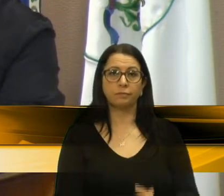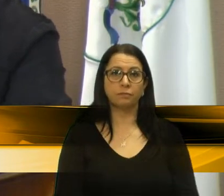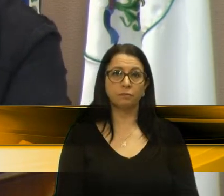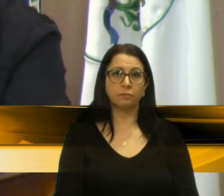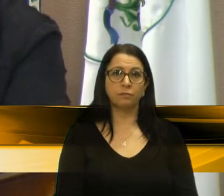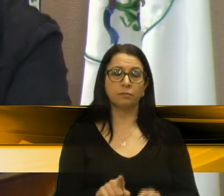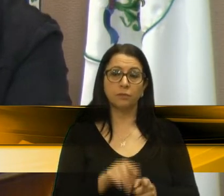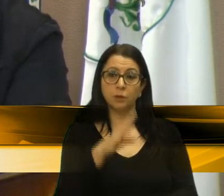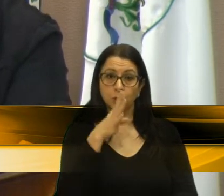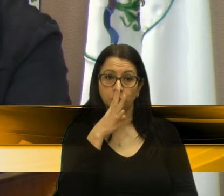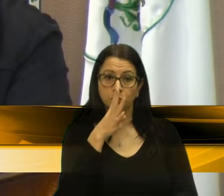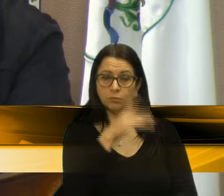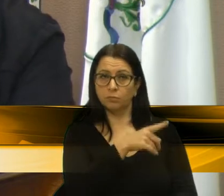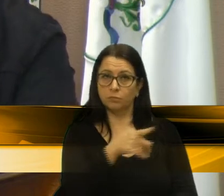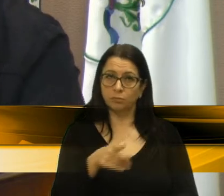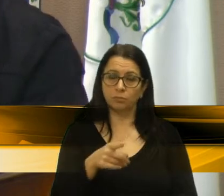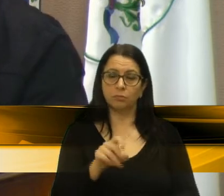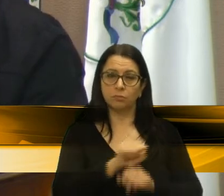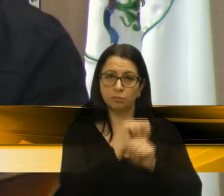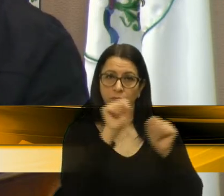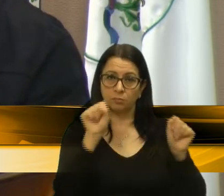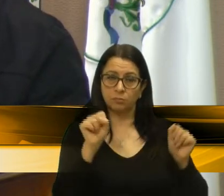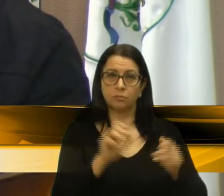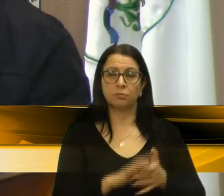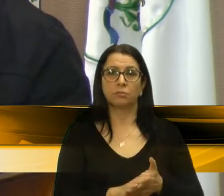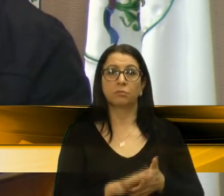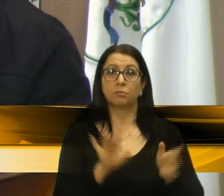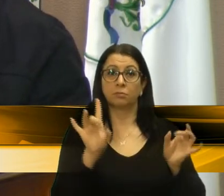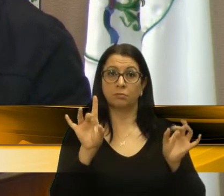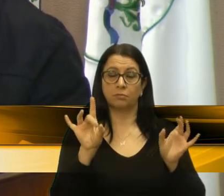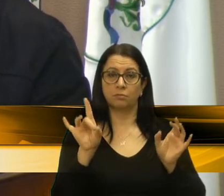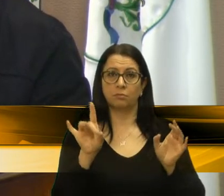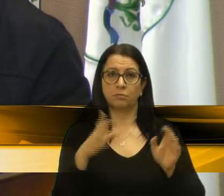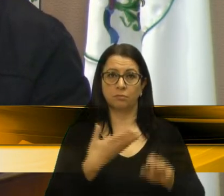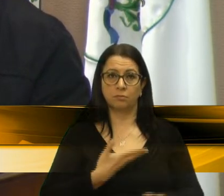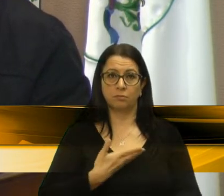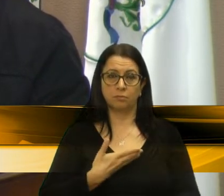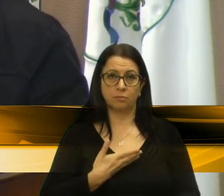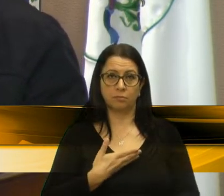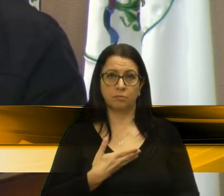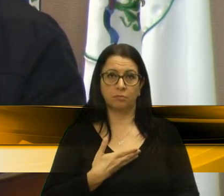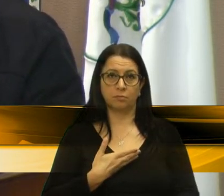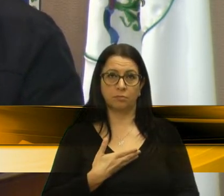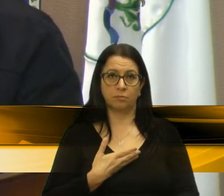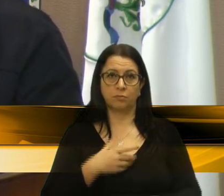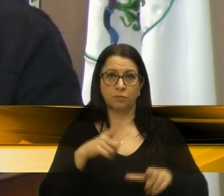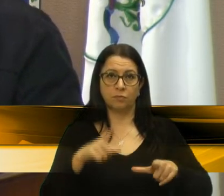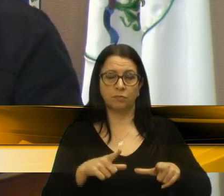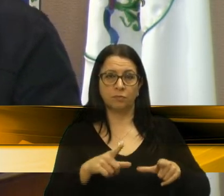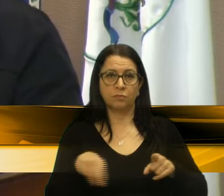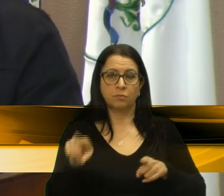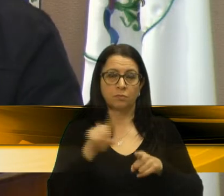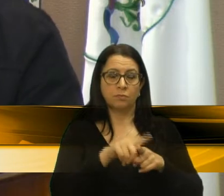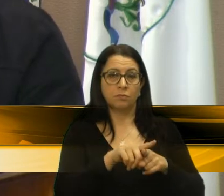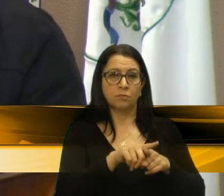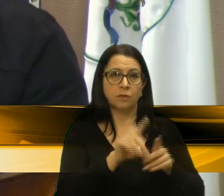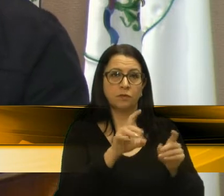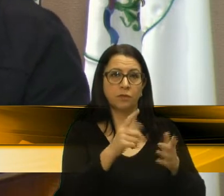nos prestigiam nesta manhã, especialmente nossos amigos das bancas de revista.